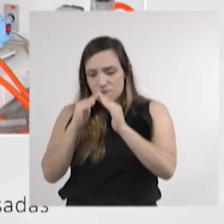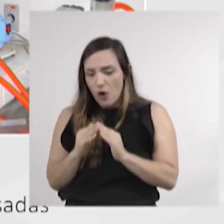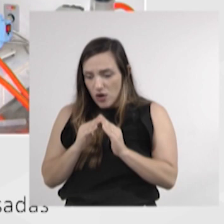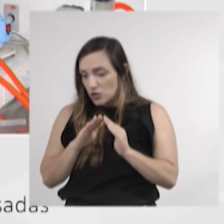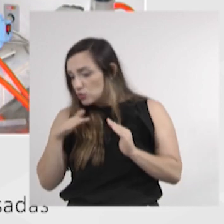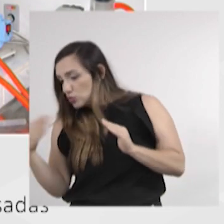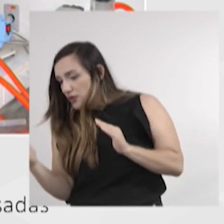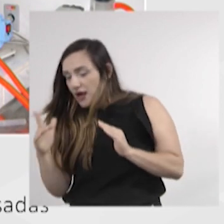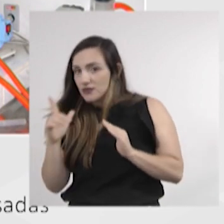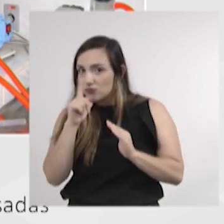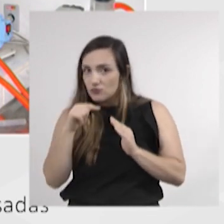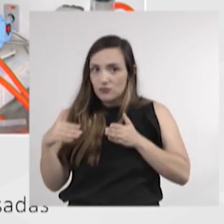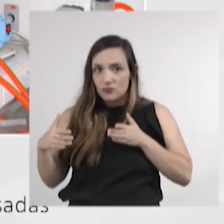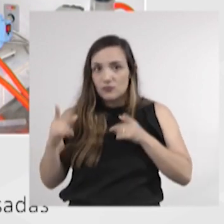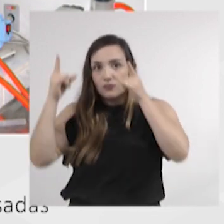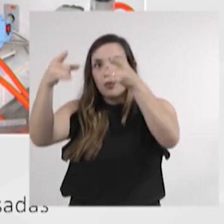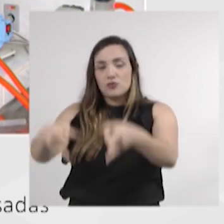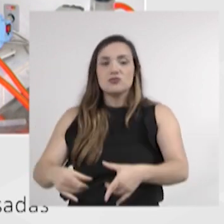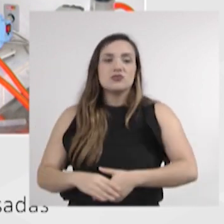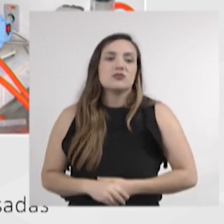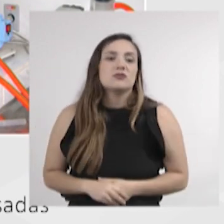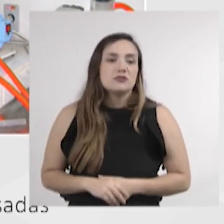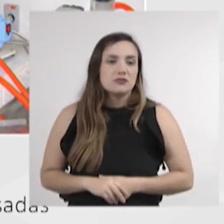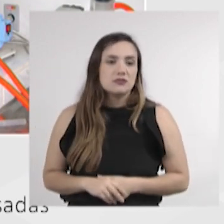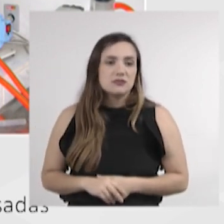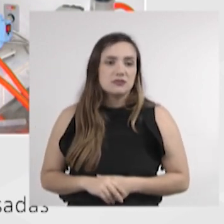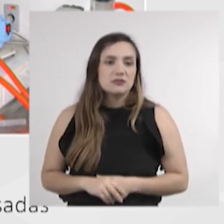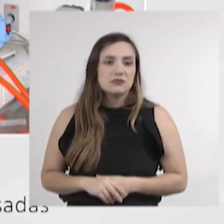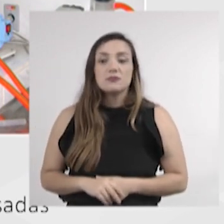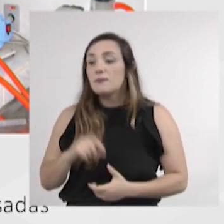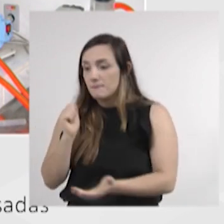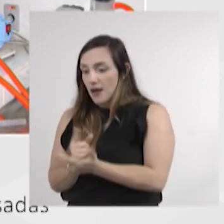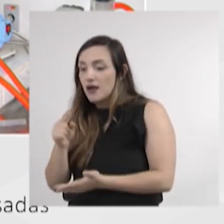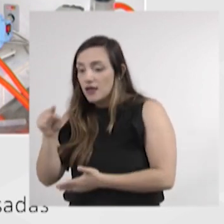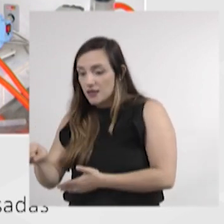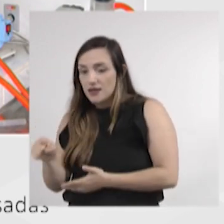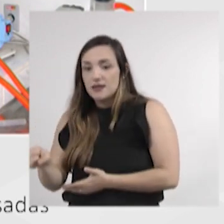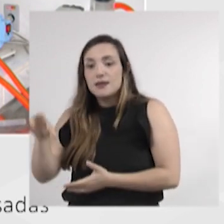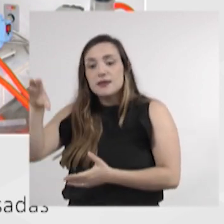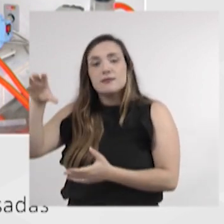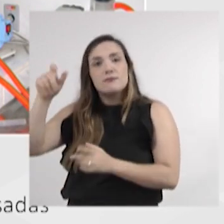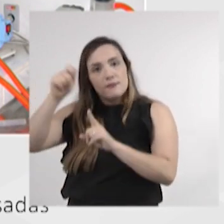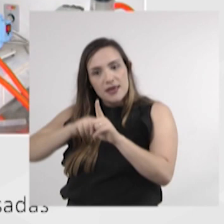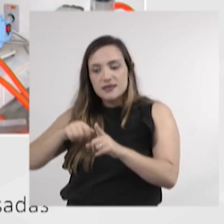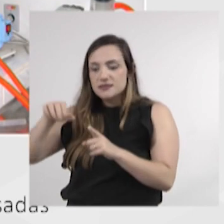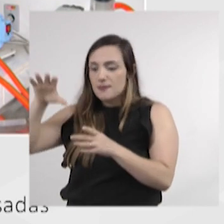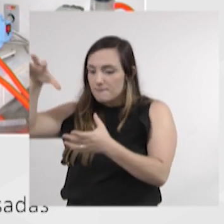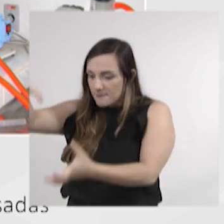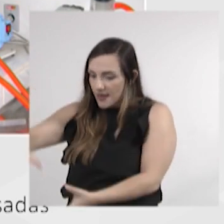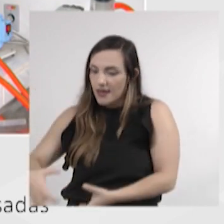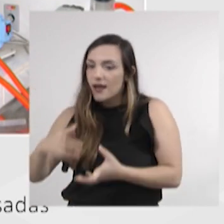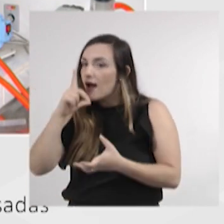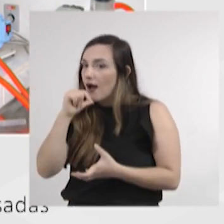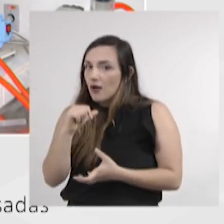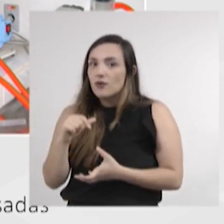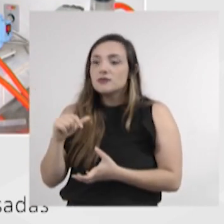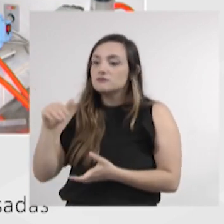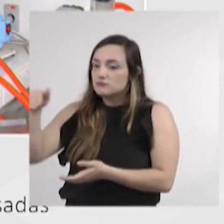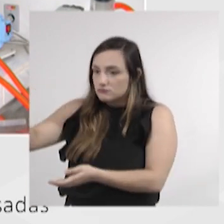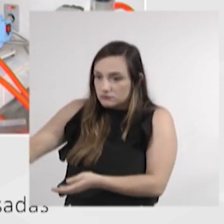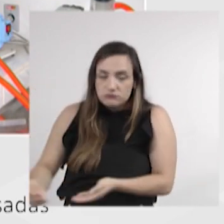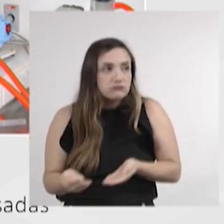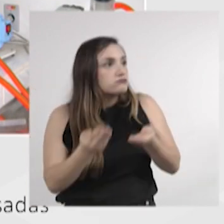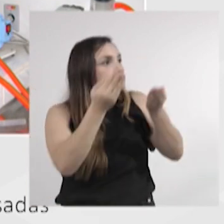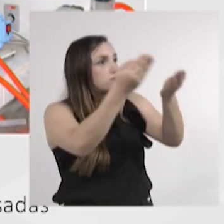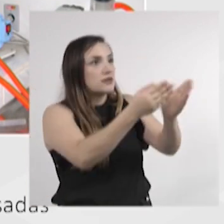lado da ponte. Então, naquela propriedade ali que é dele, a gente paga ele que mensalmente ele recebe um valor da Itaipu para